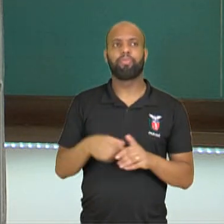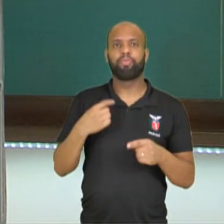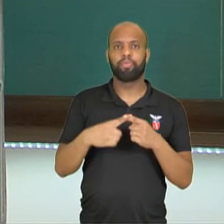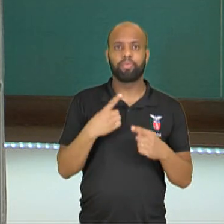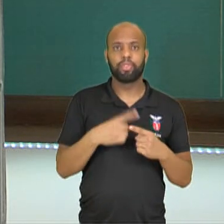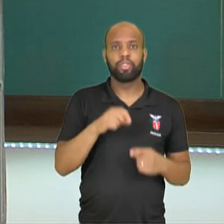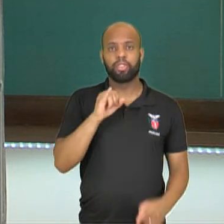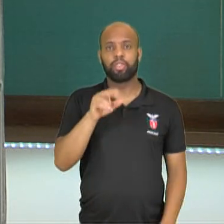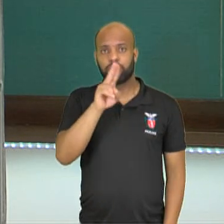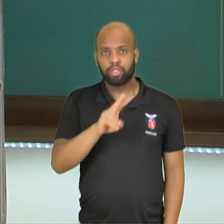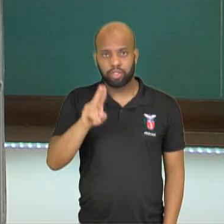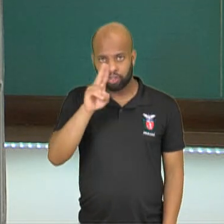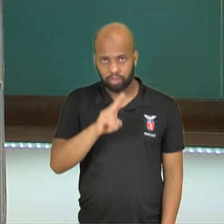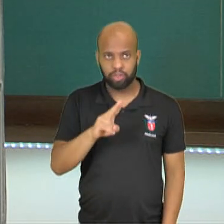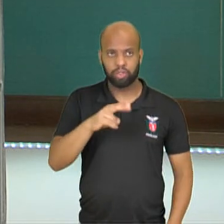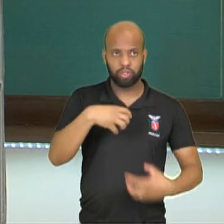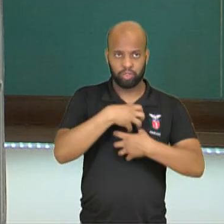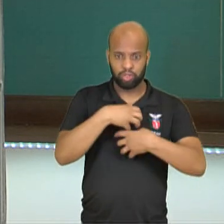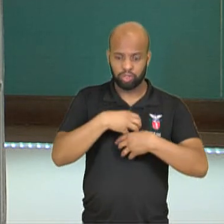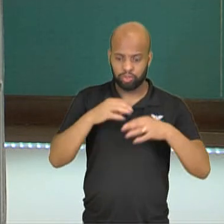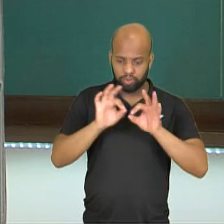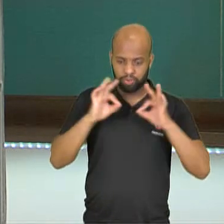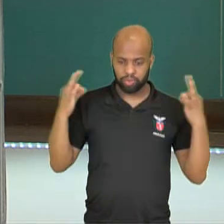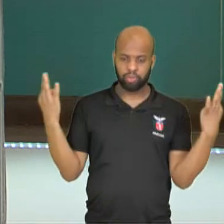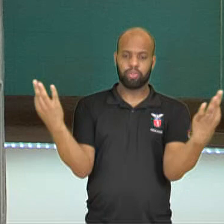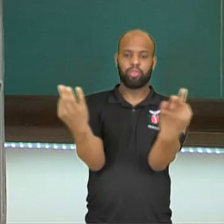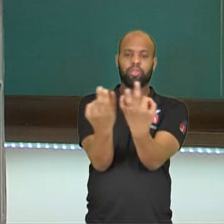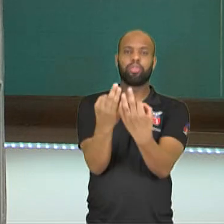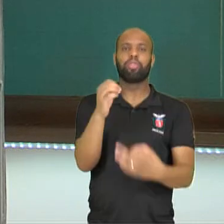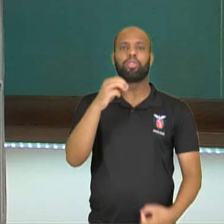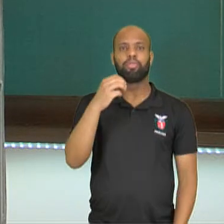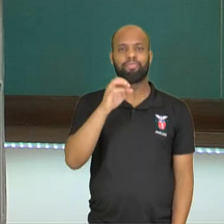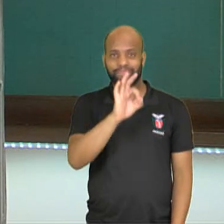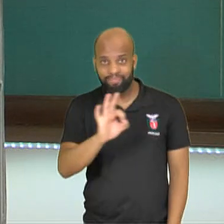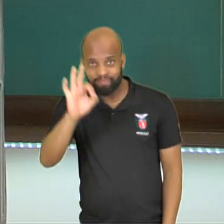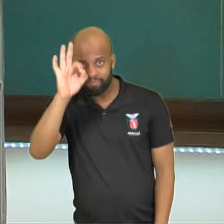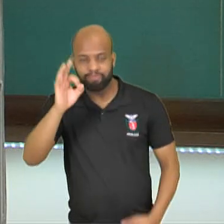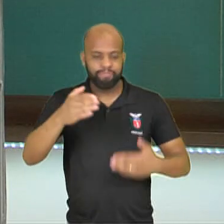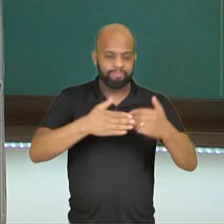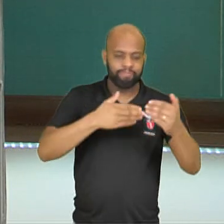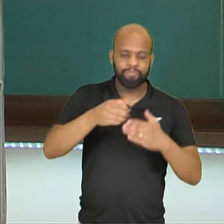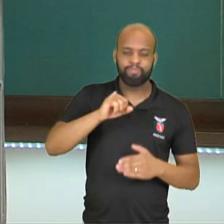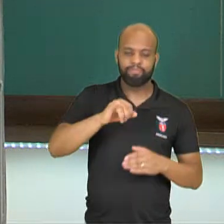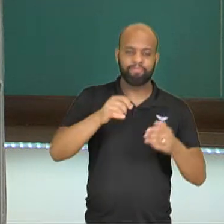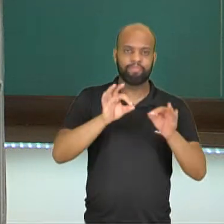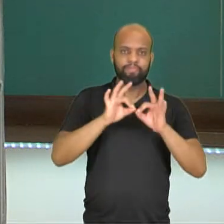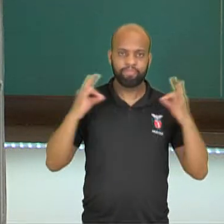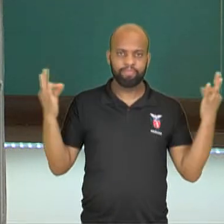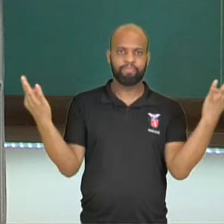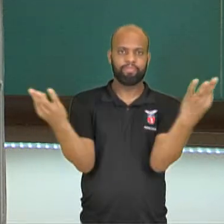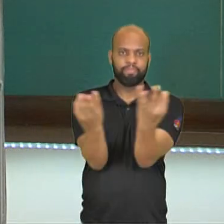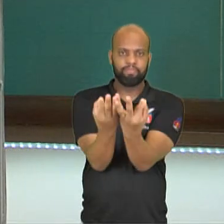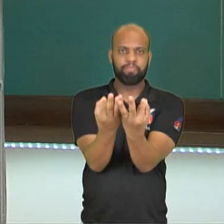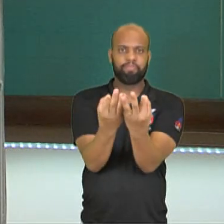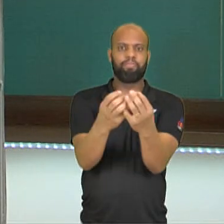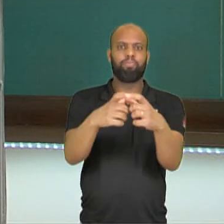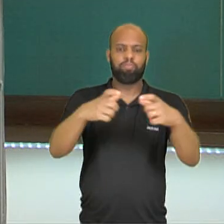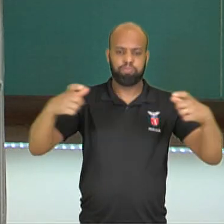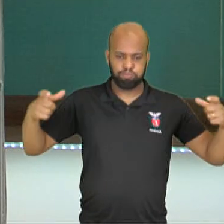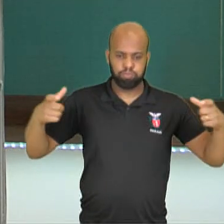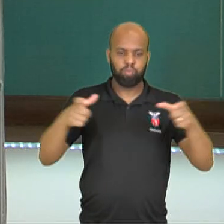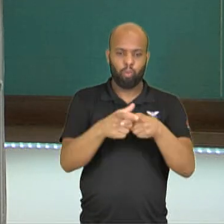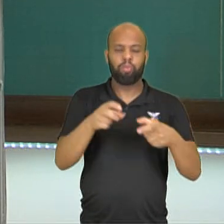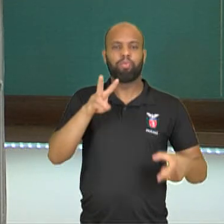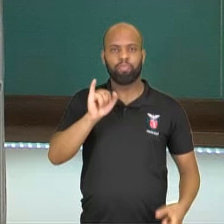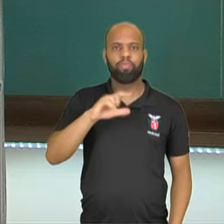ao utilizar a escala a unidade de medida em graus, independente do tamanho da circunferência, ela sempre terá